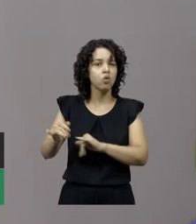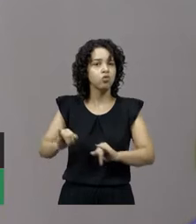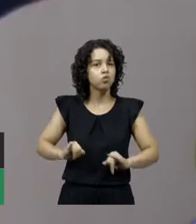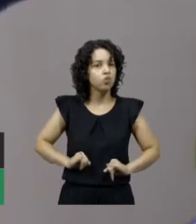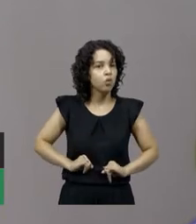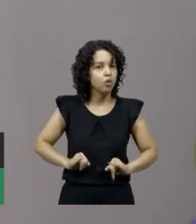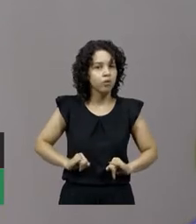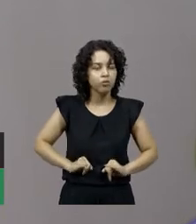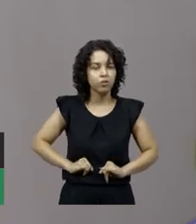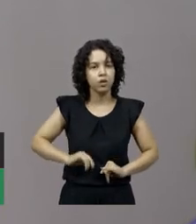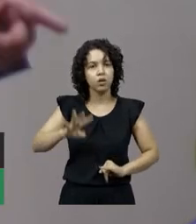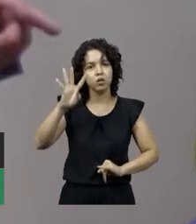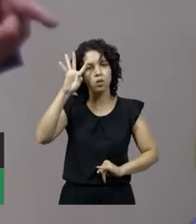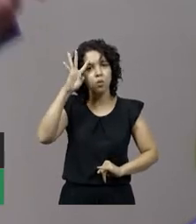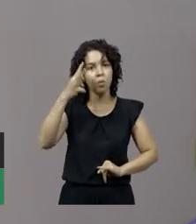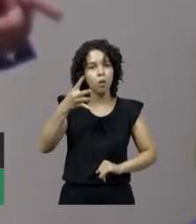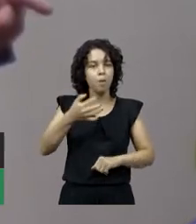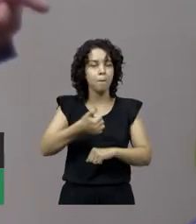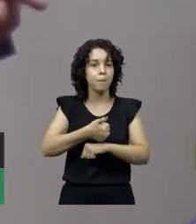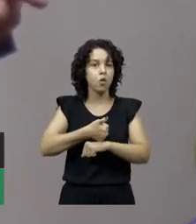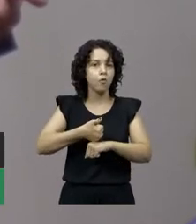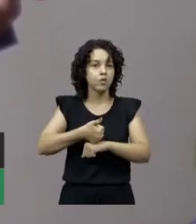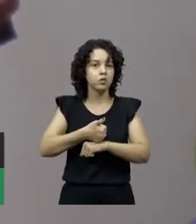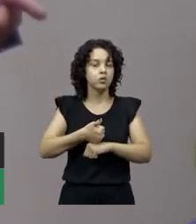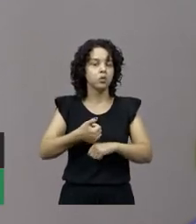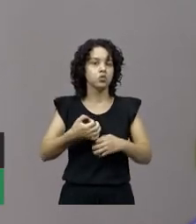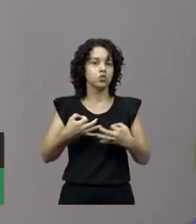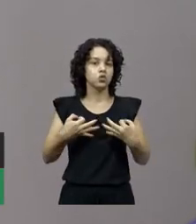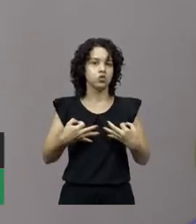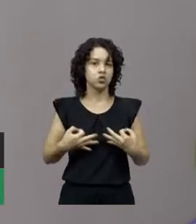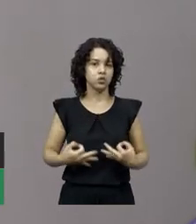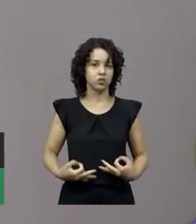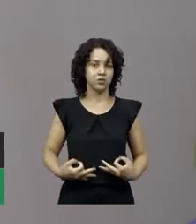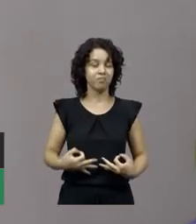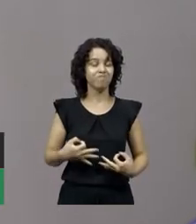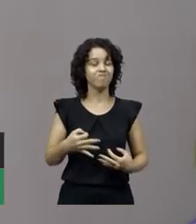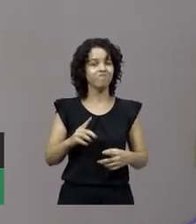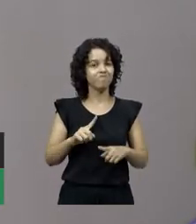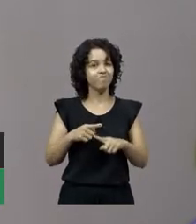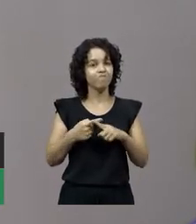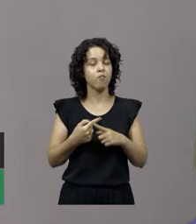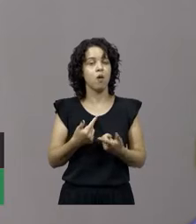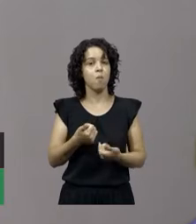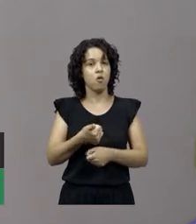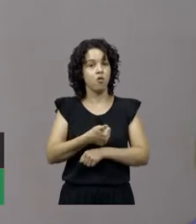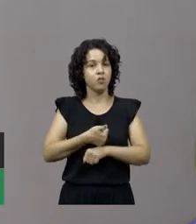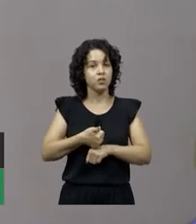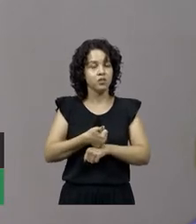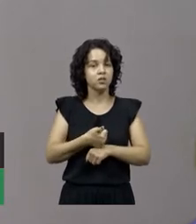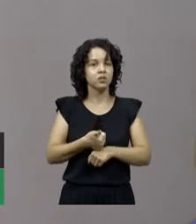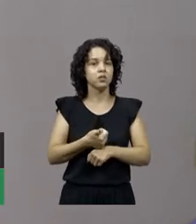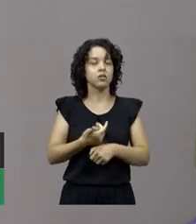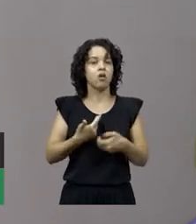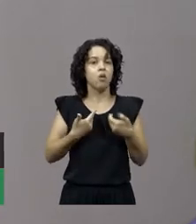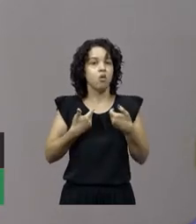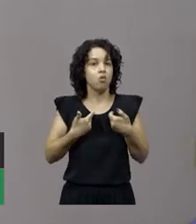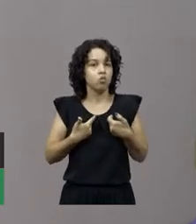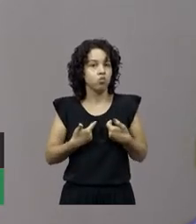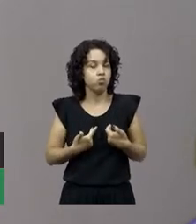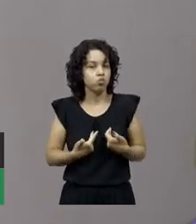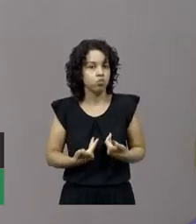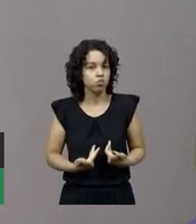consequências de uma profissão digna, mas uma profissão extremamente desgastante.